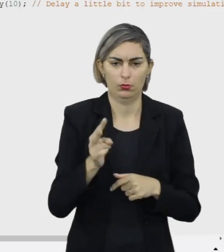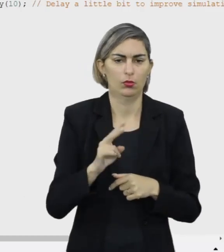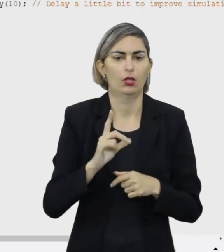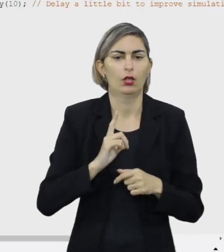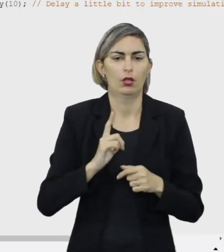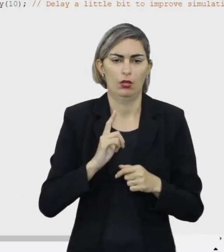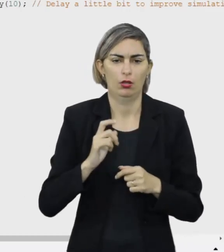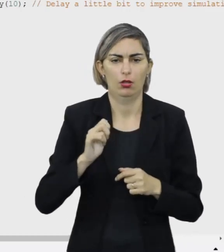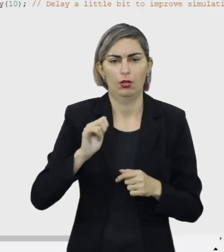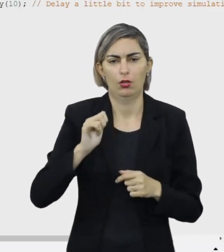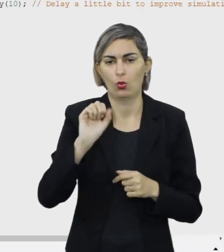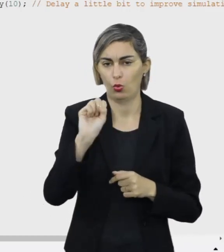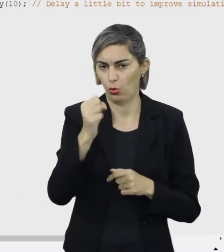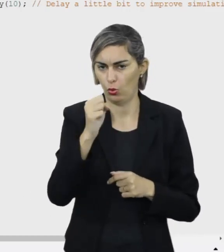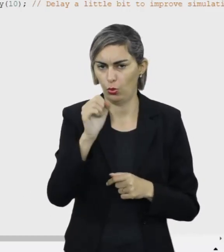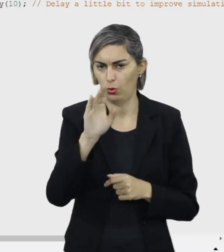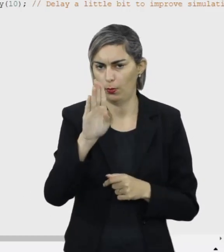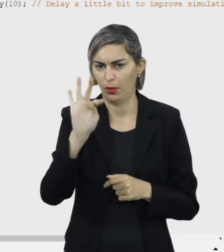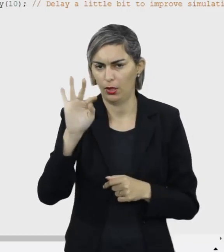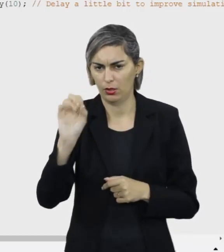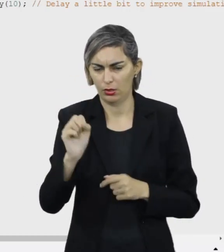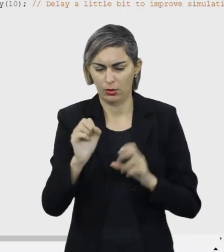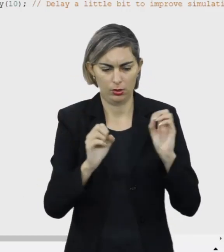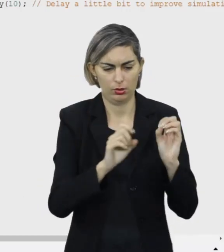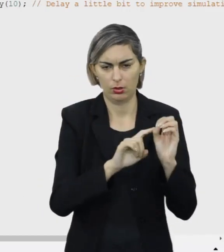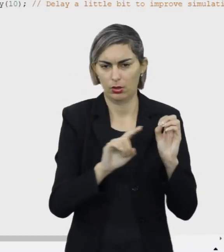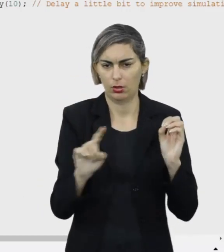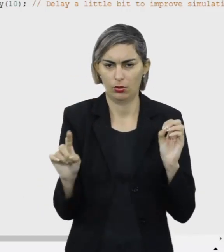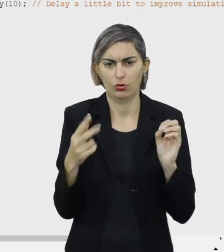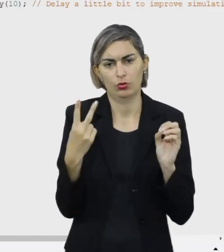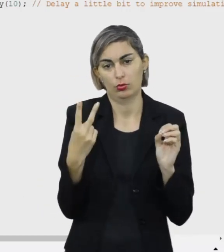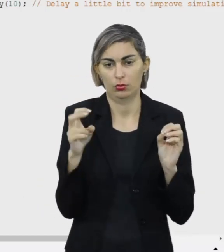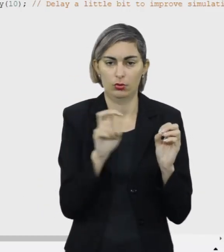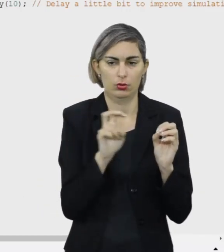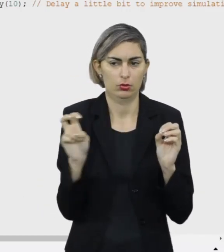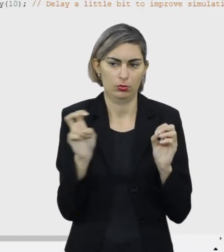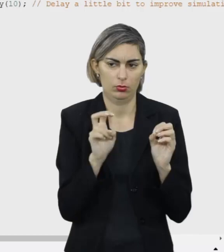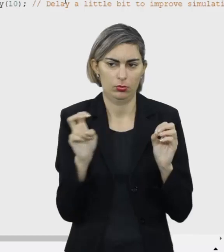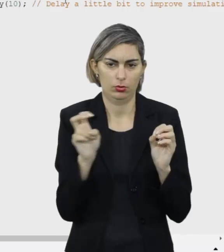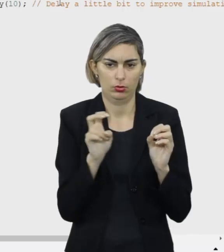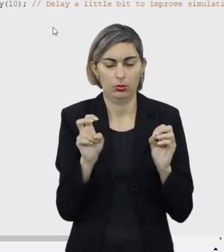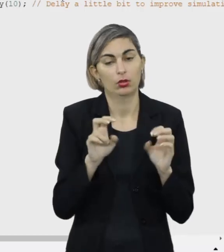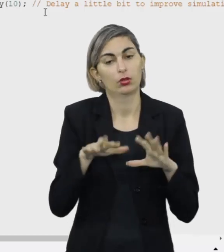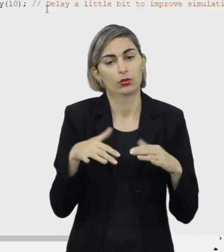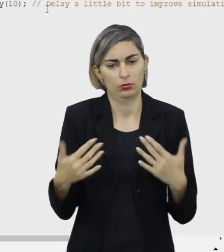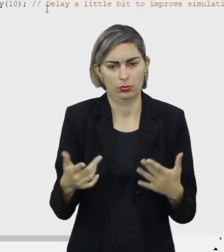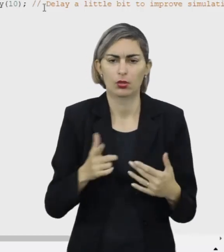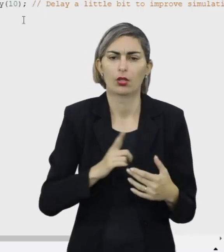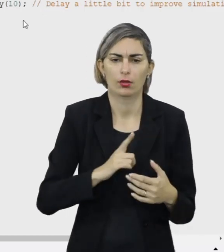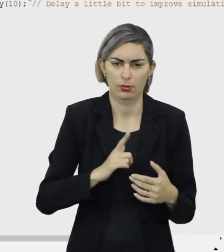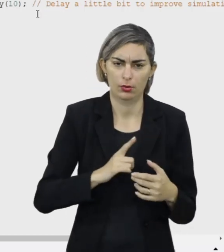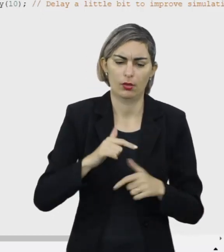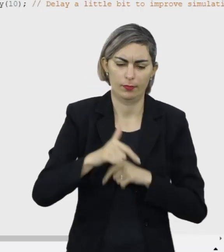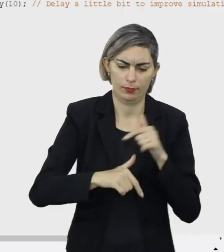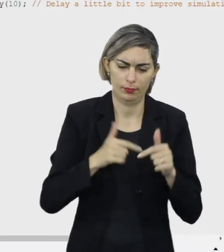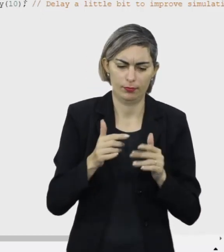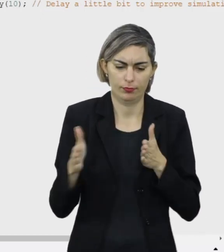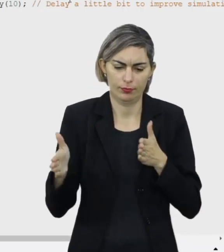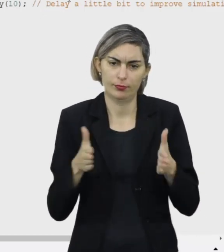uma porta analógica de 8 bits, eu vou trabalhar de 0 a 255, ou seja, eu vou ter essa escala de